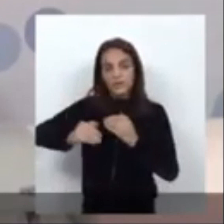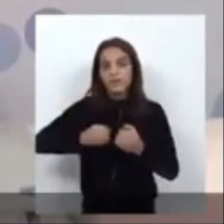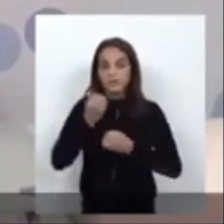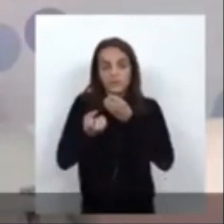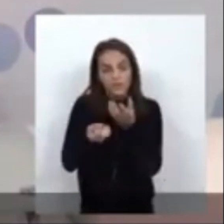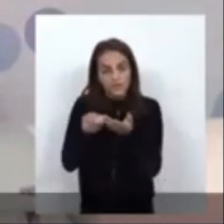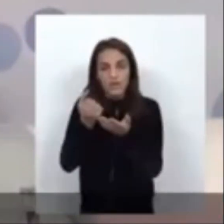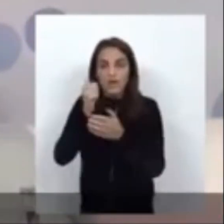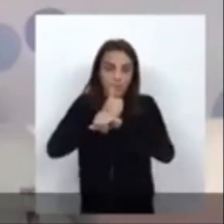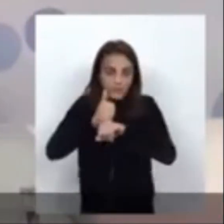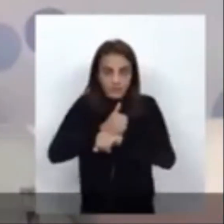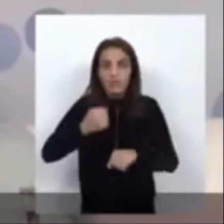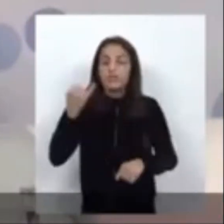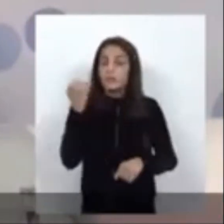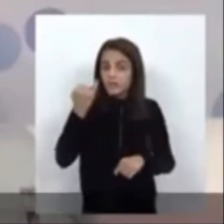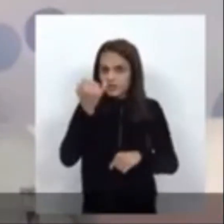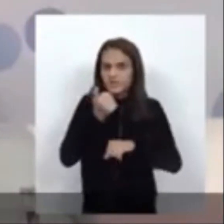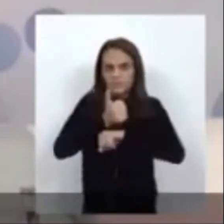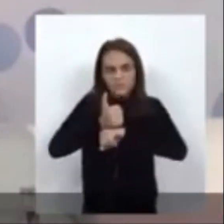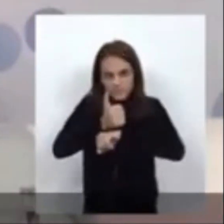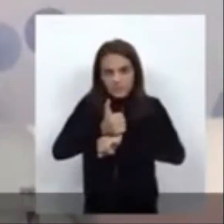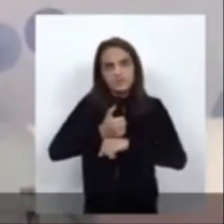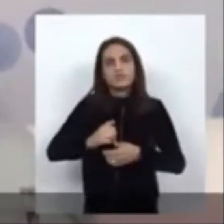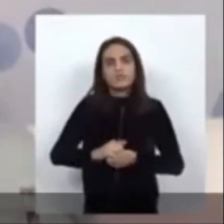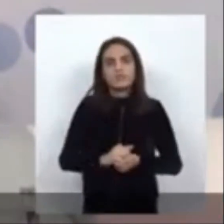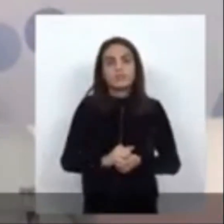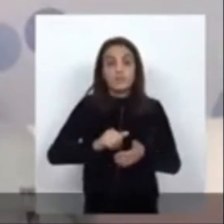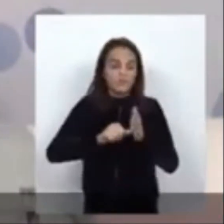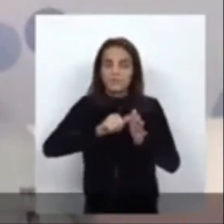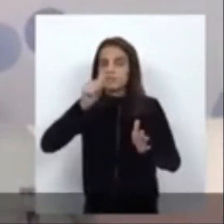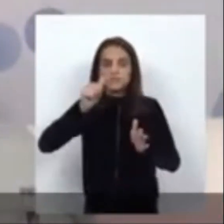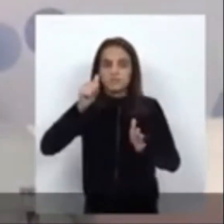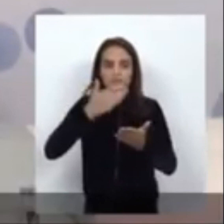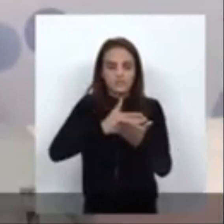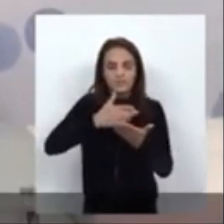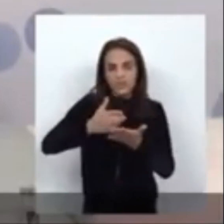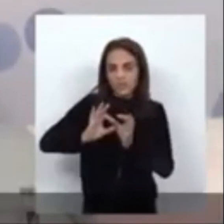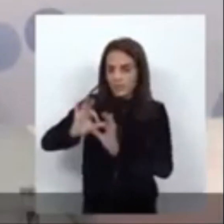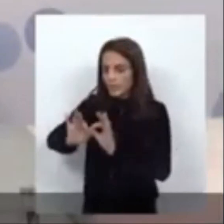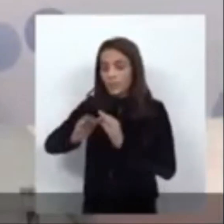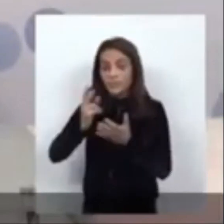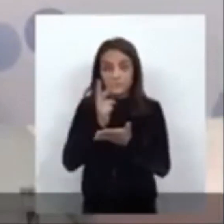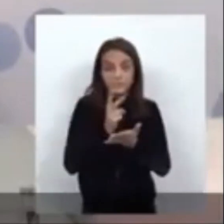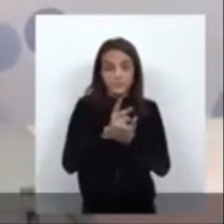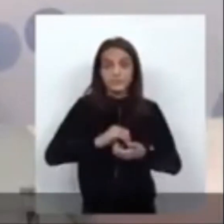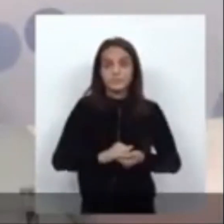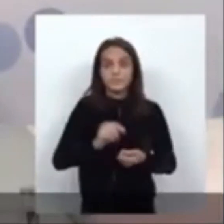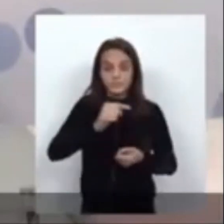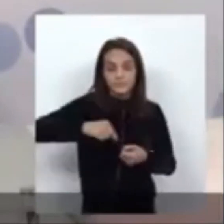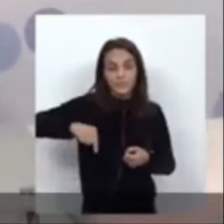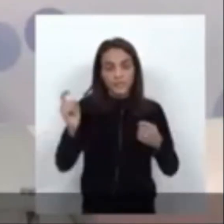profissional. E é importante que esse profissional, como uma das premissas do programa é a formação continuada, a gente